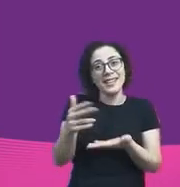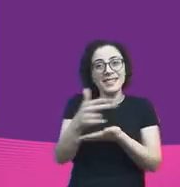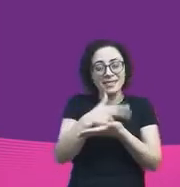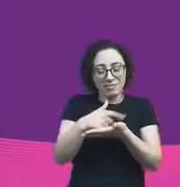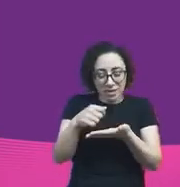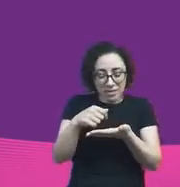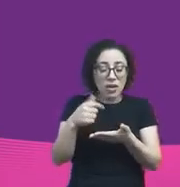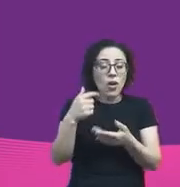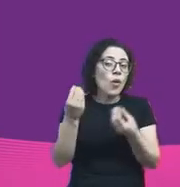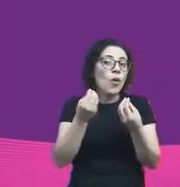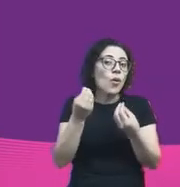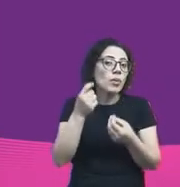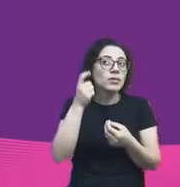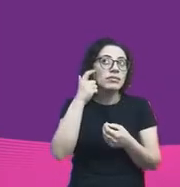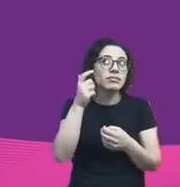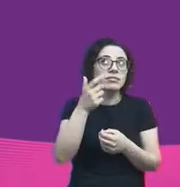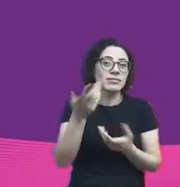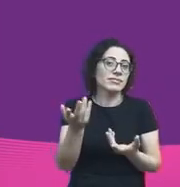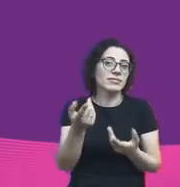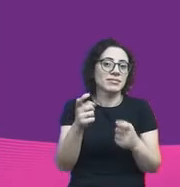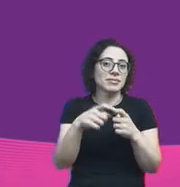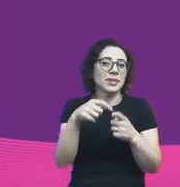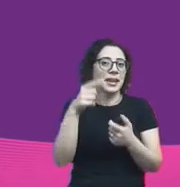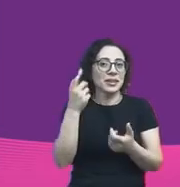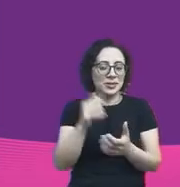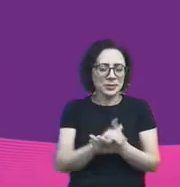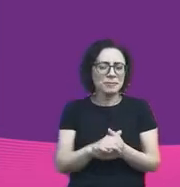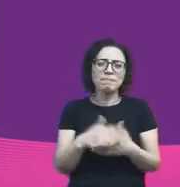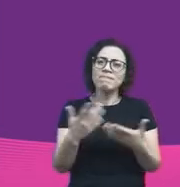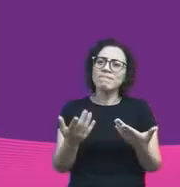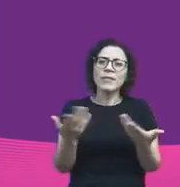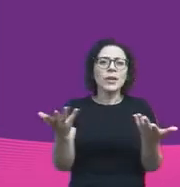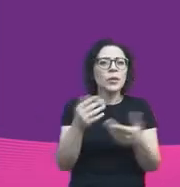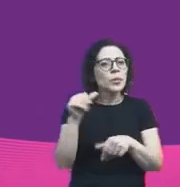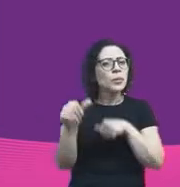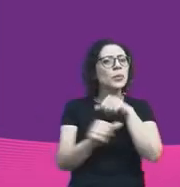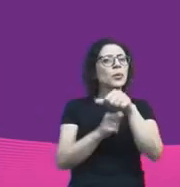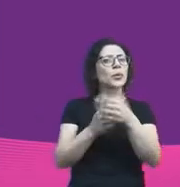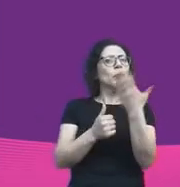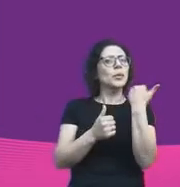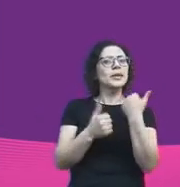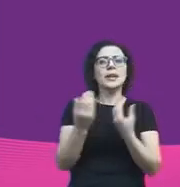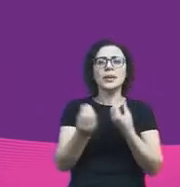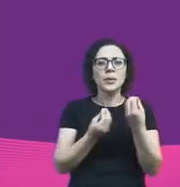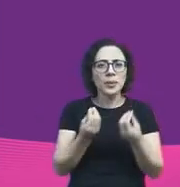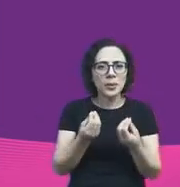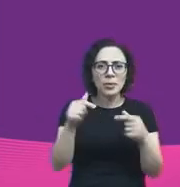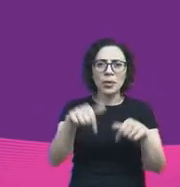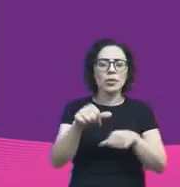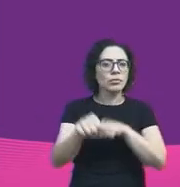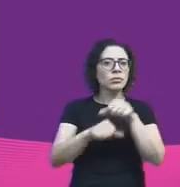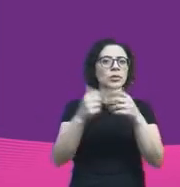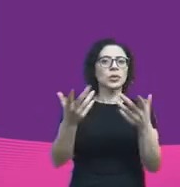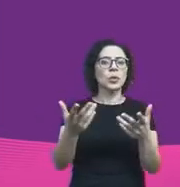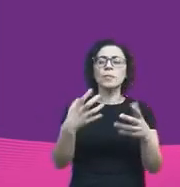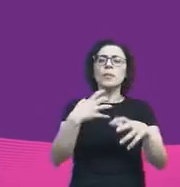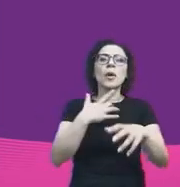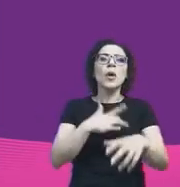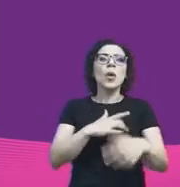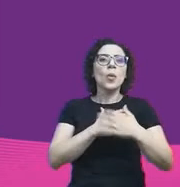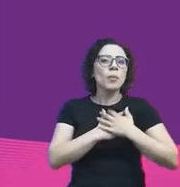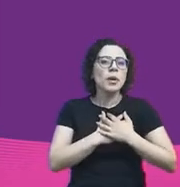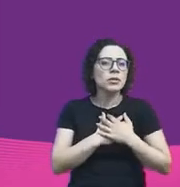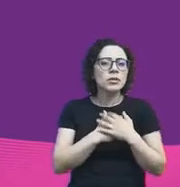A compaixão ela é definida como uma fusão, ou compassionomics, essa definição, entre a arte da medicina e a